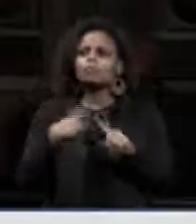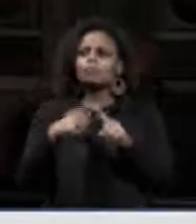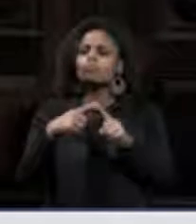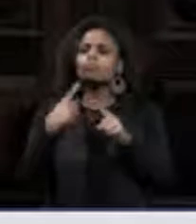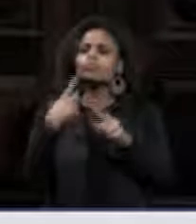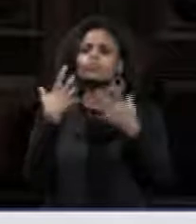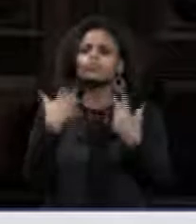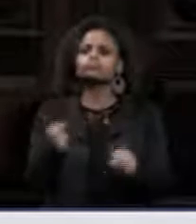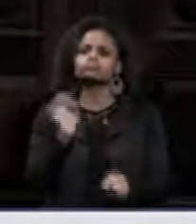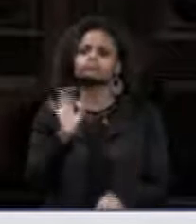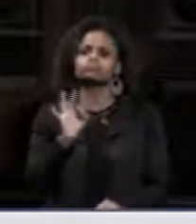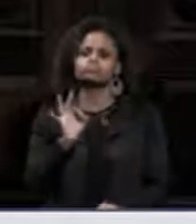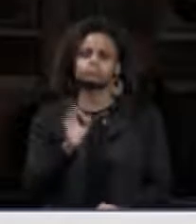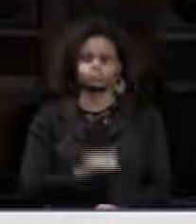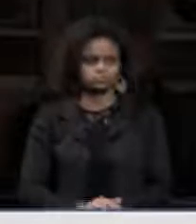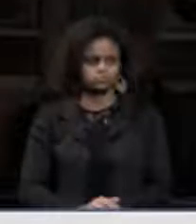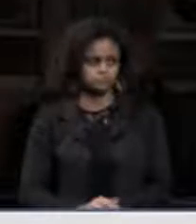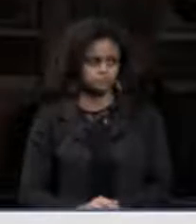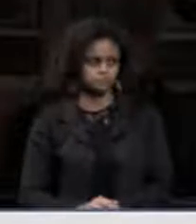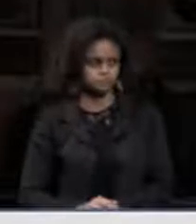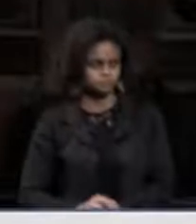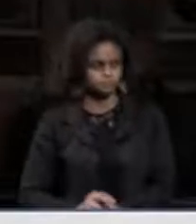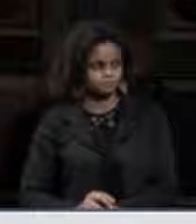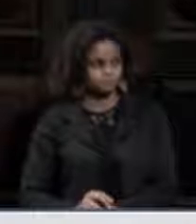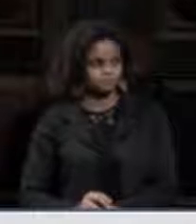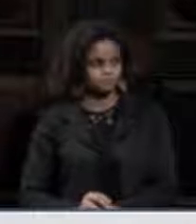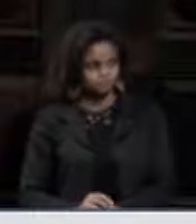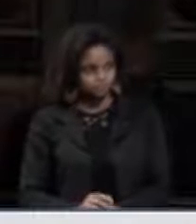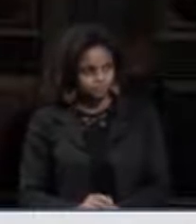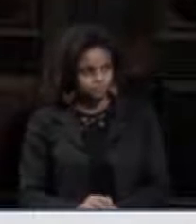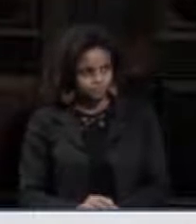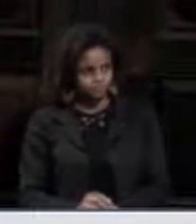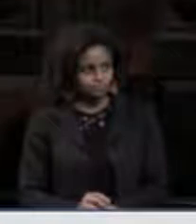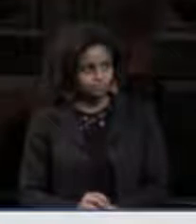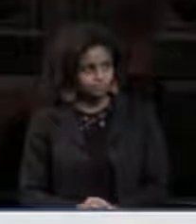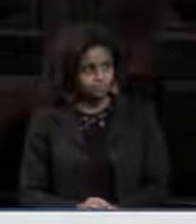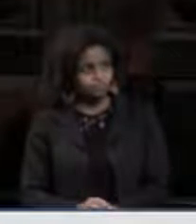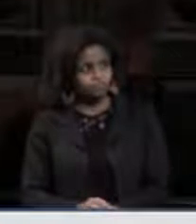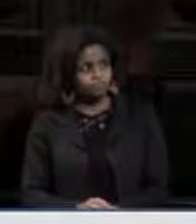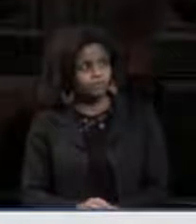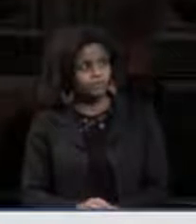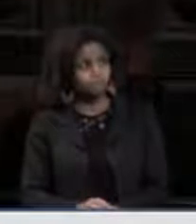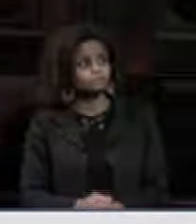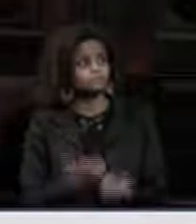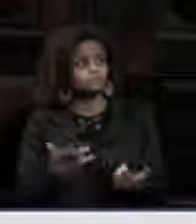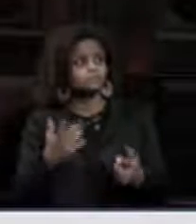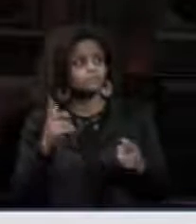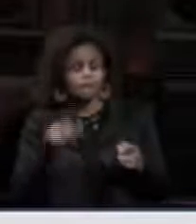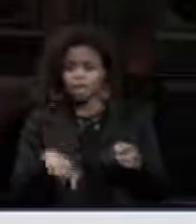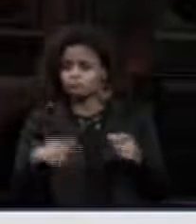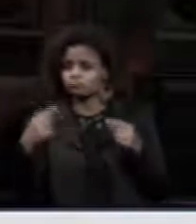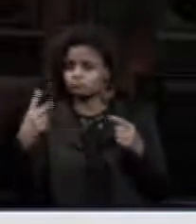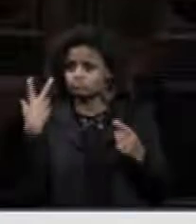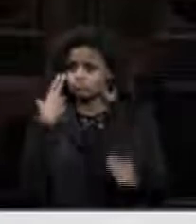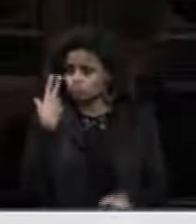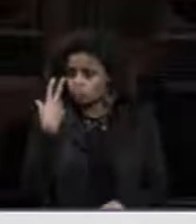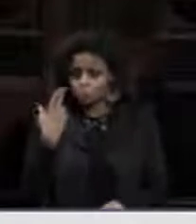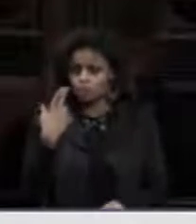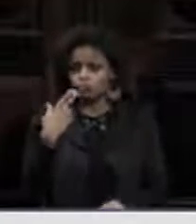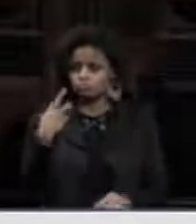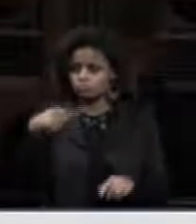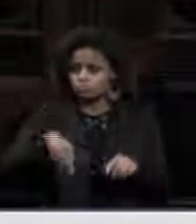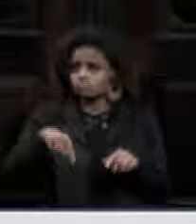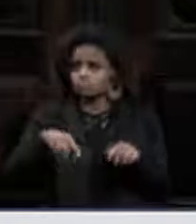que foi as razões de eu ser contrário ao projeto. Então isso aí faz parte do jogo, é